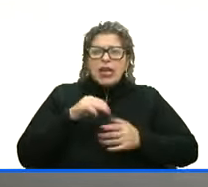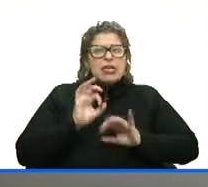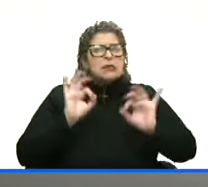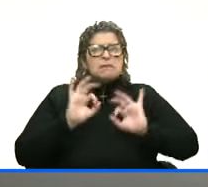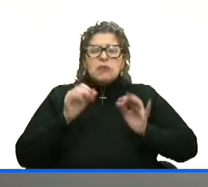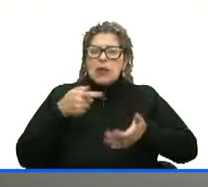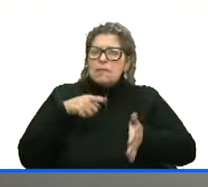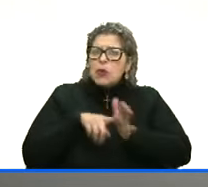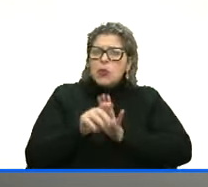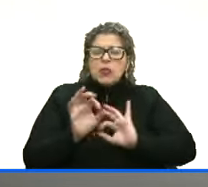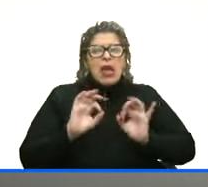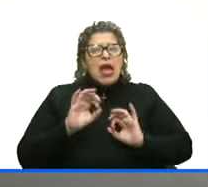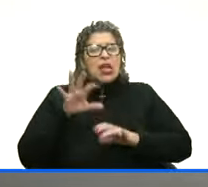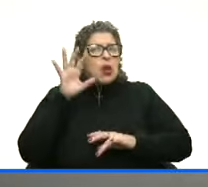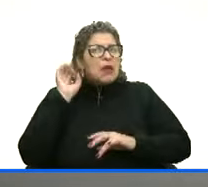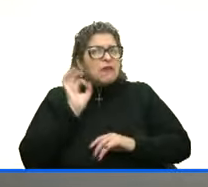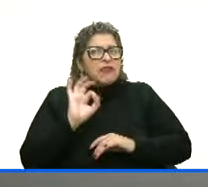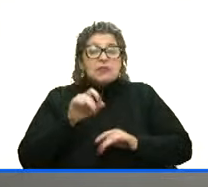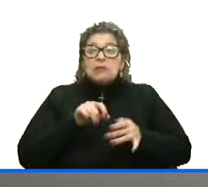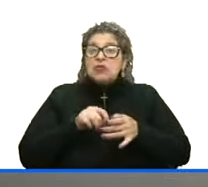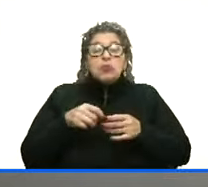não éramos nada, tá?